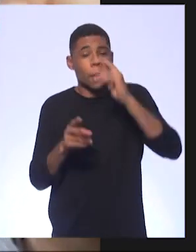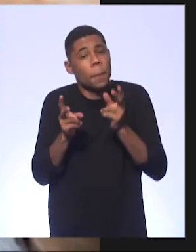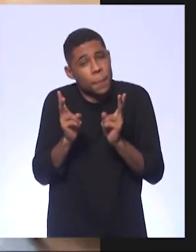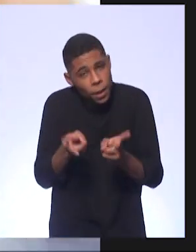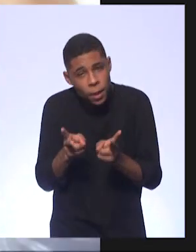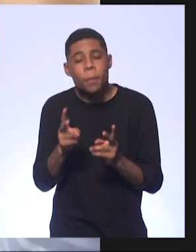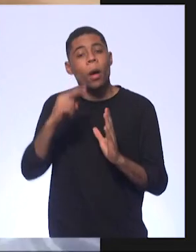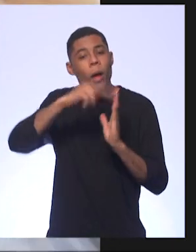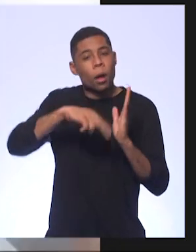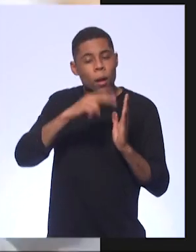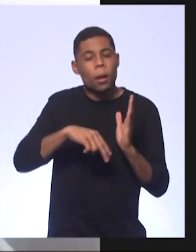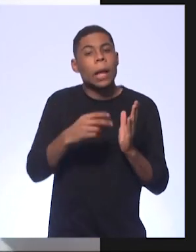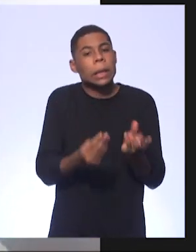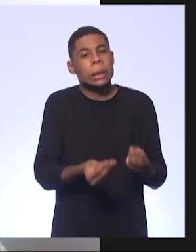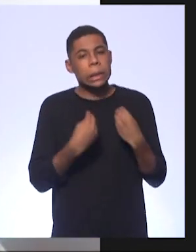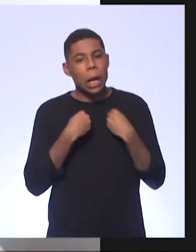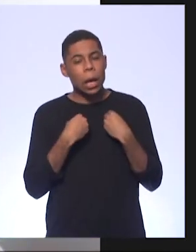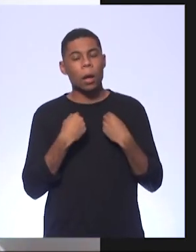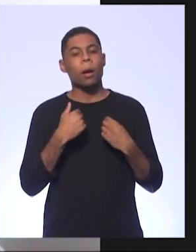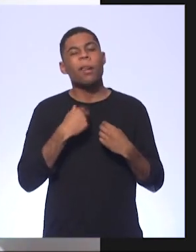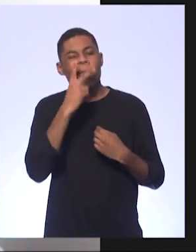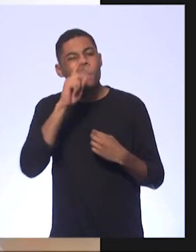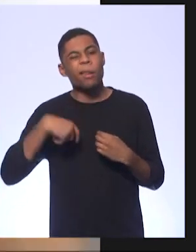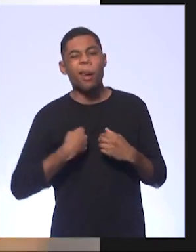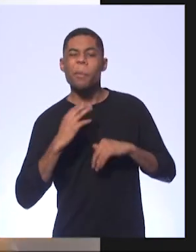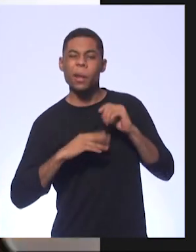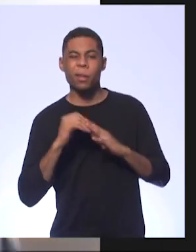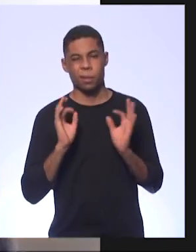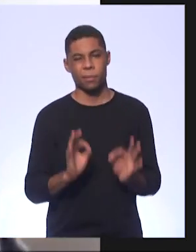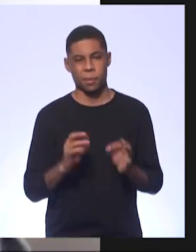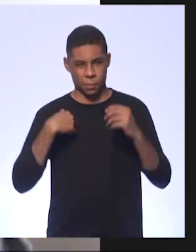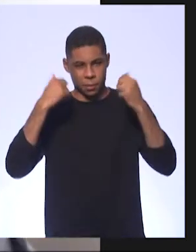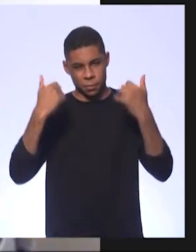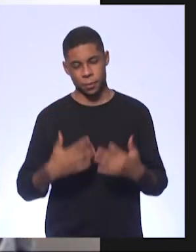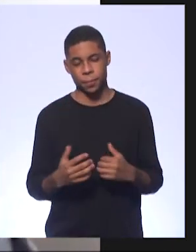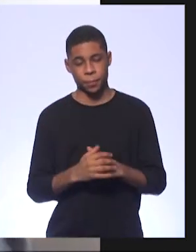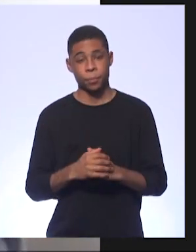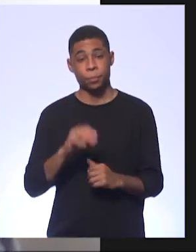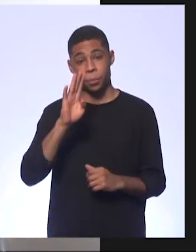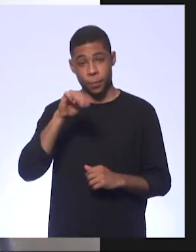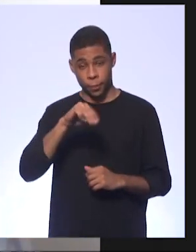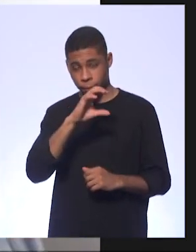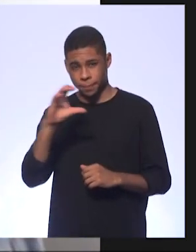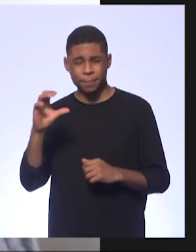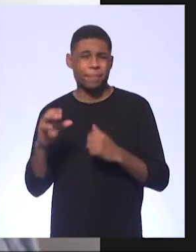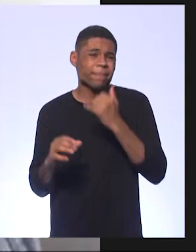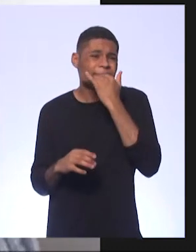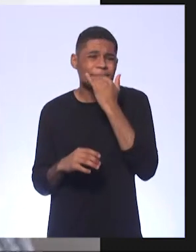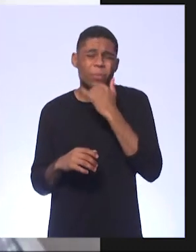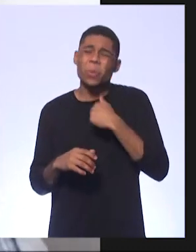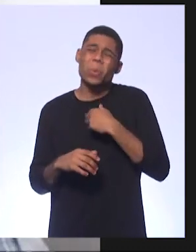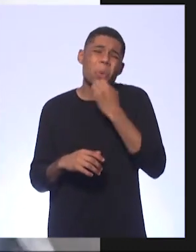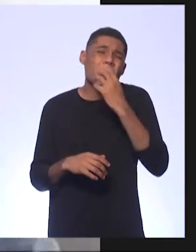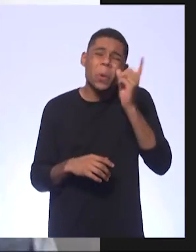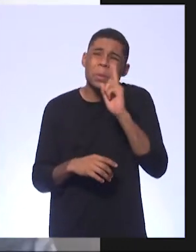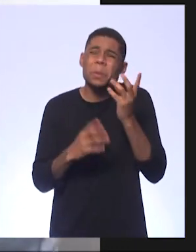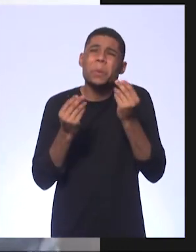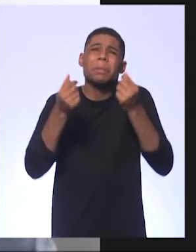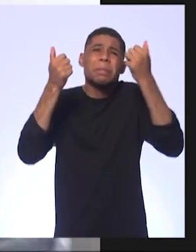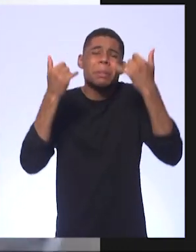de leitura, essas 3 que eu falei. Tá? Então, a BNCC, eu não gosto muito, Raquel, de falar que ela precisa